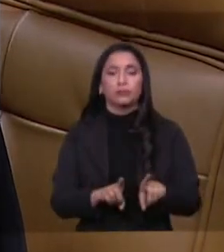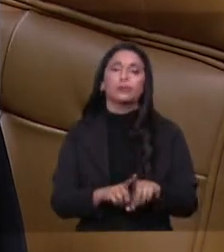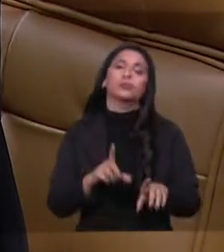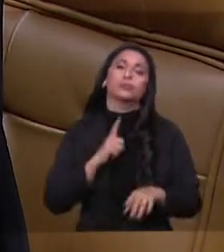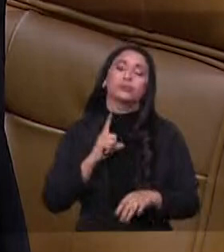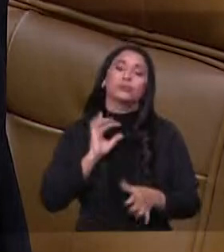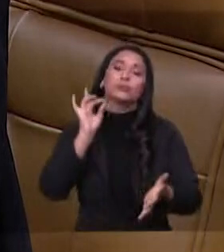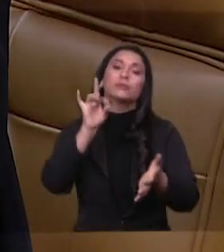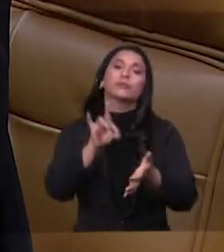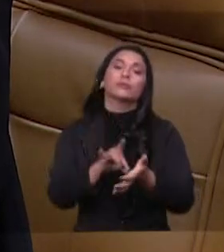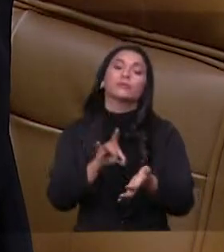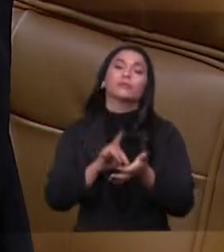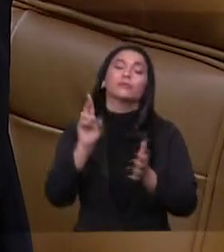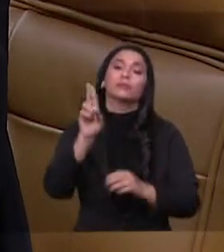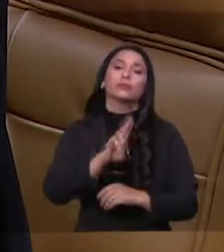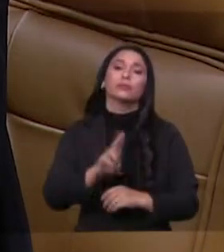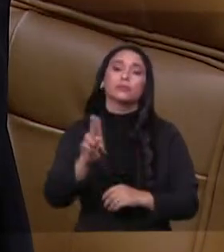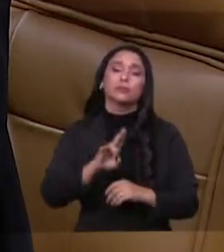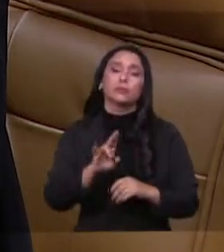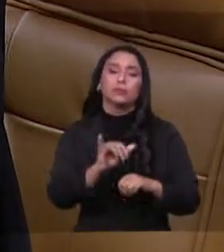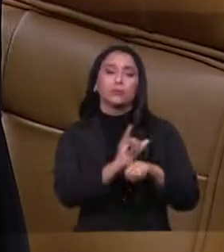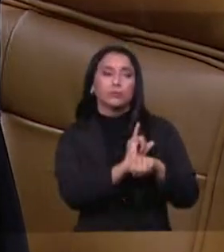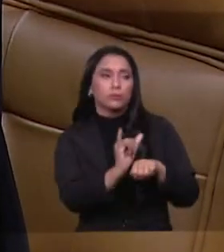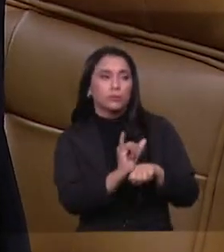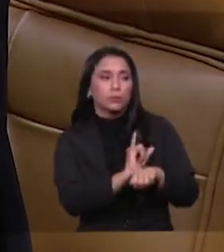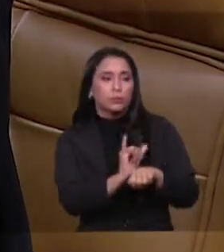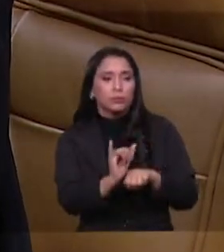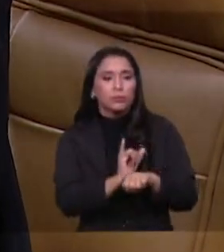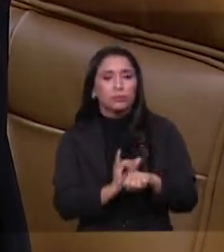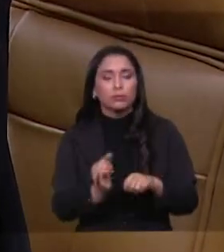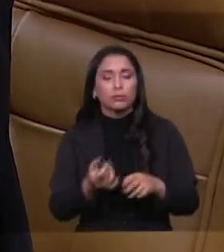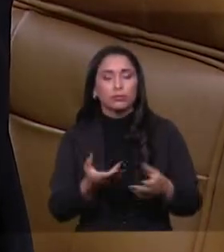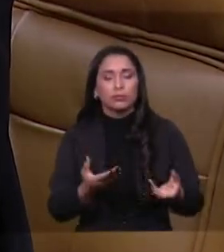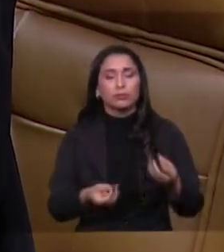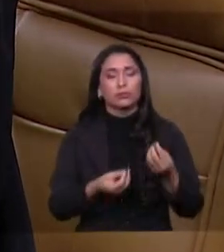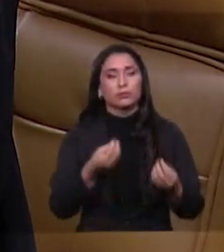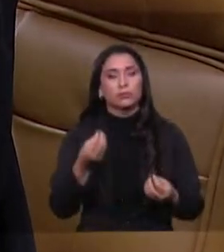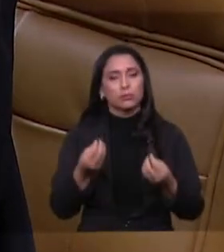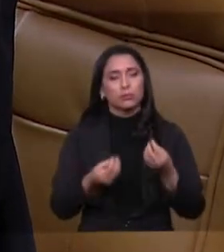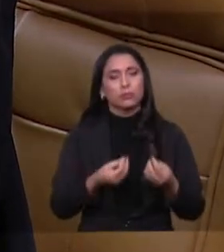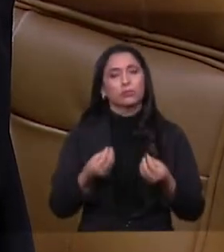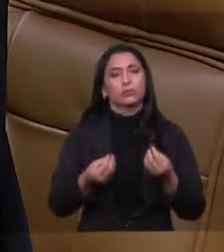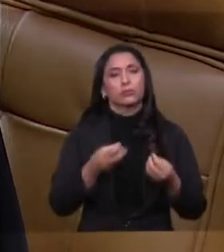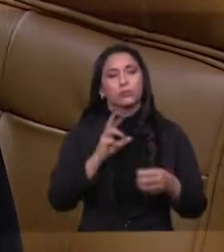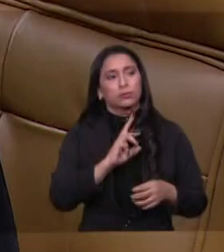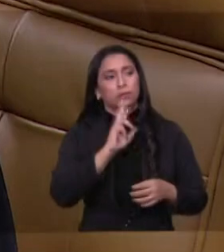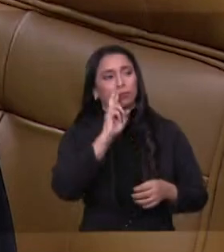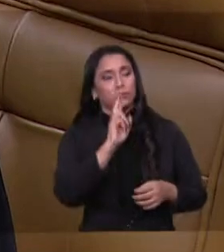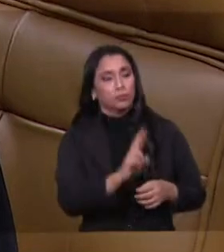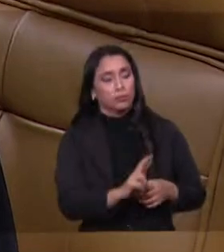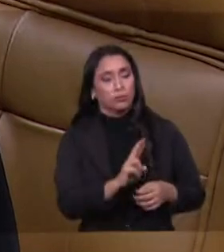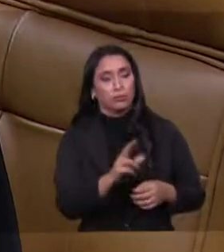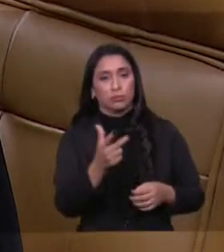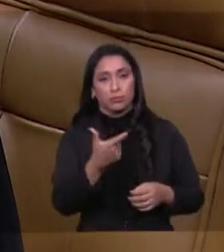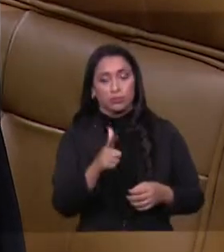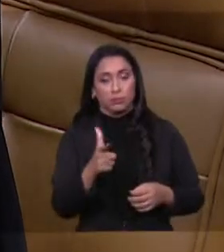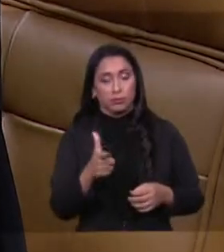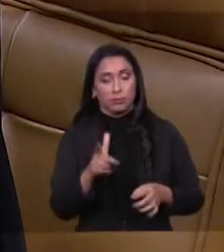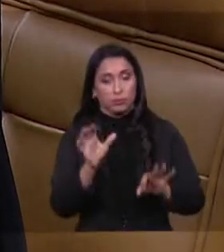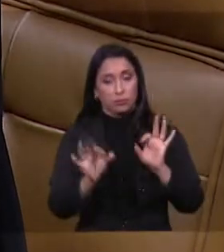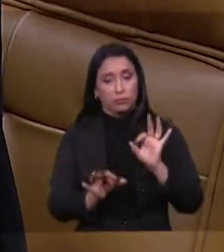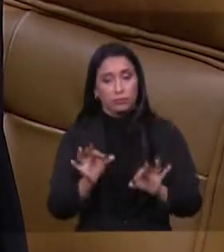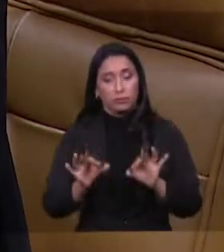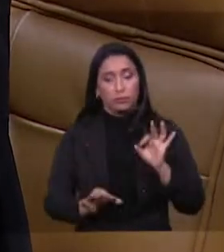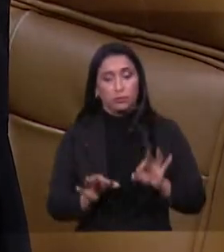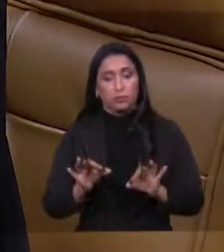deve-se reconhecer como válida a utilização de ferramentas e mecanismos que viabilizem soluções extrajudiciais no